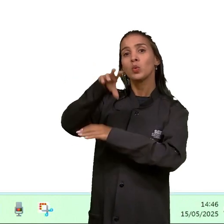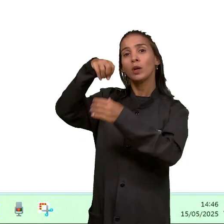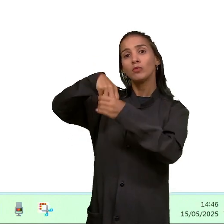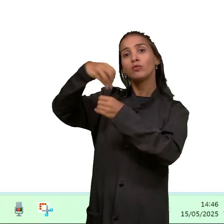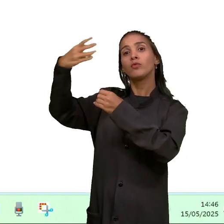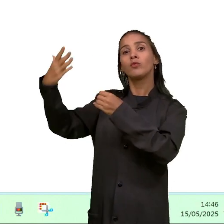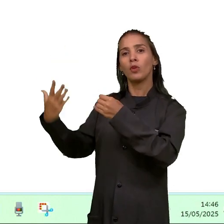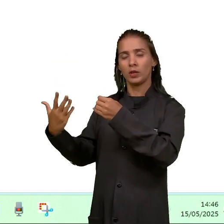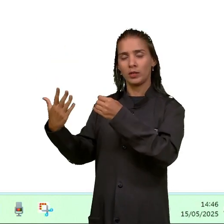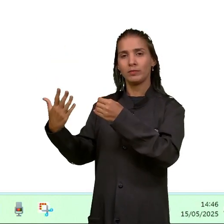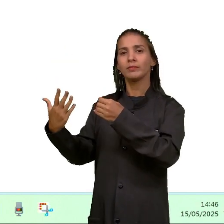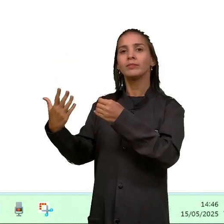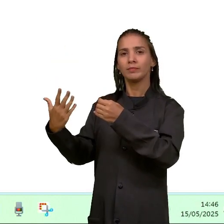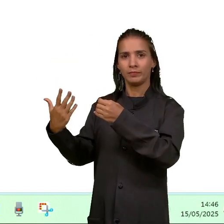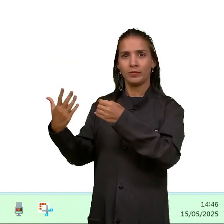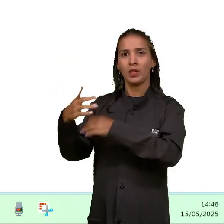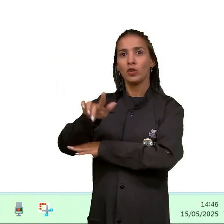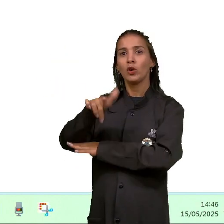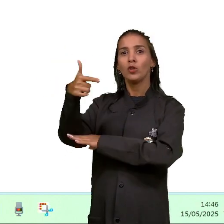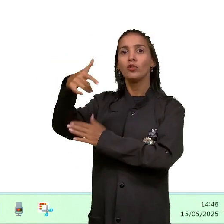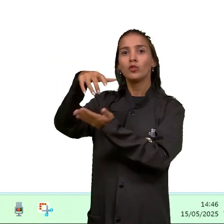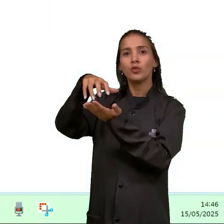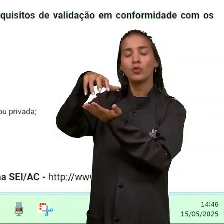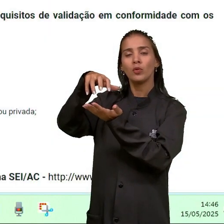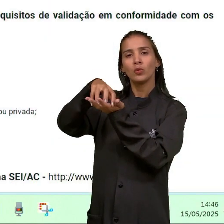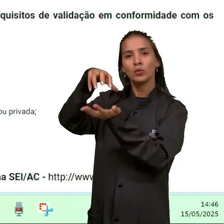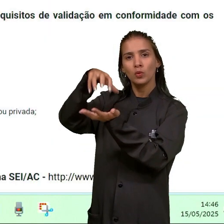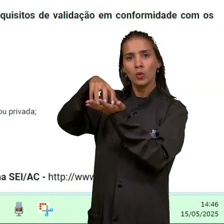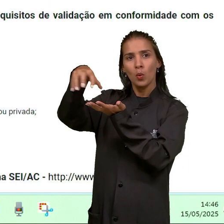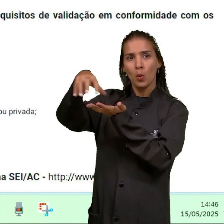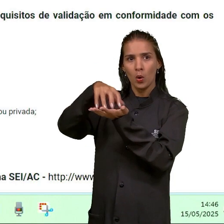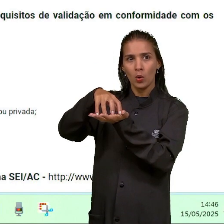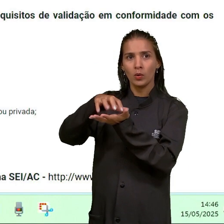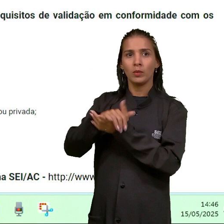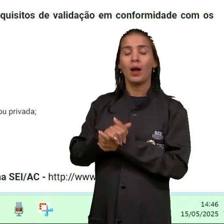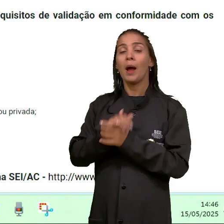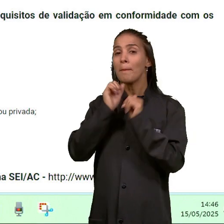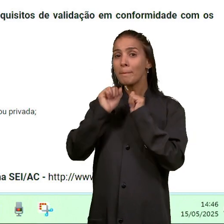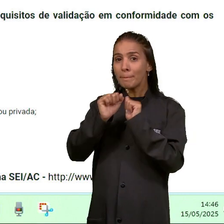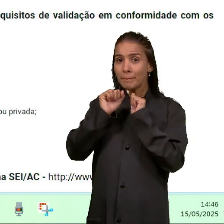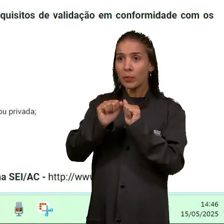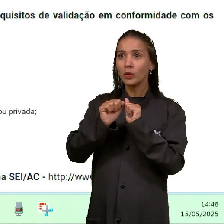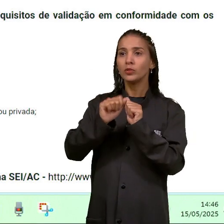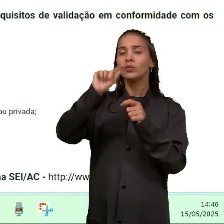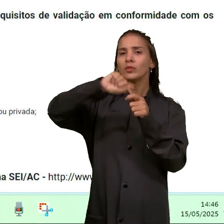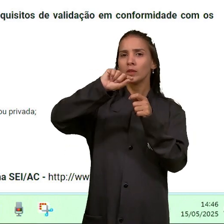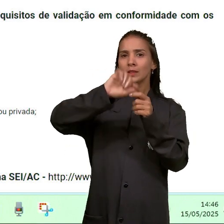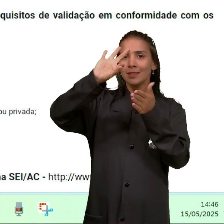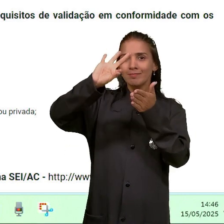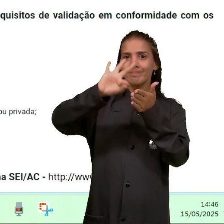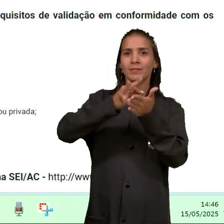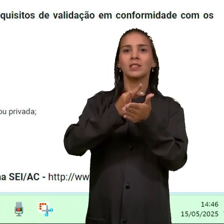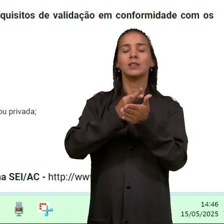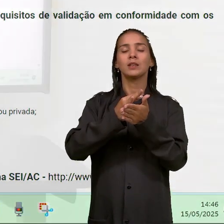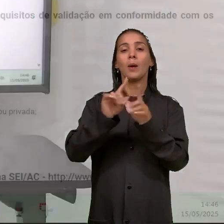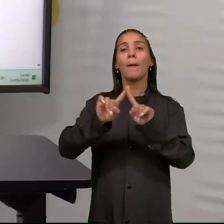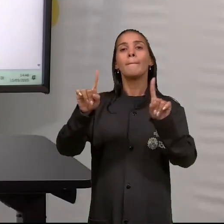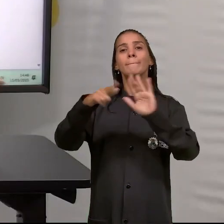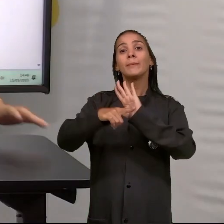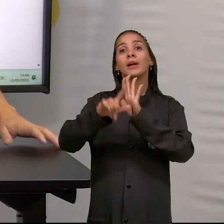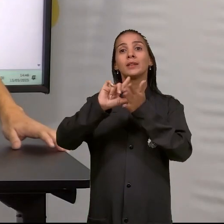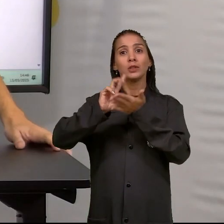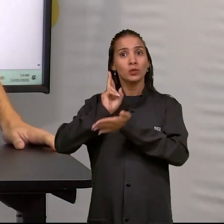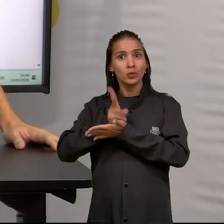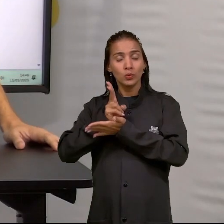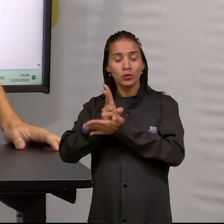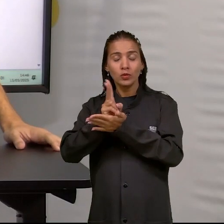está vendo aqui? Tem aqui, ó, cadastrar usuário do SEI, tá? Antes de eu continuar, eu quero explicar para vocês uma